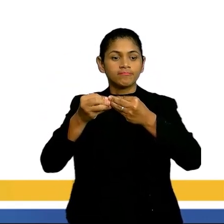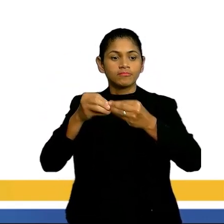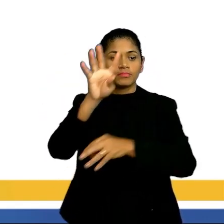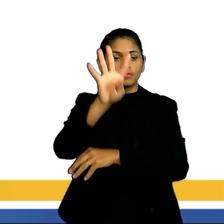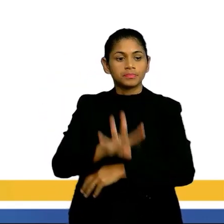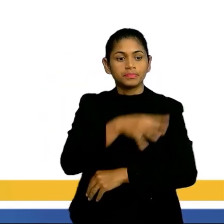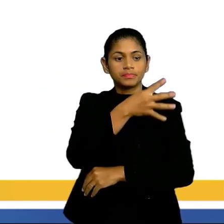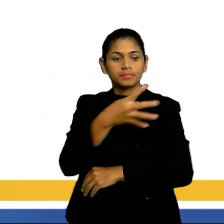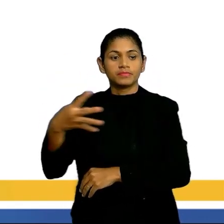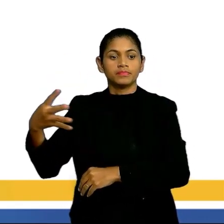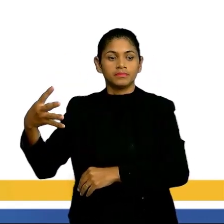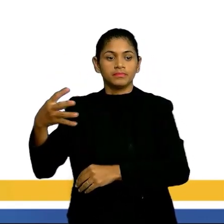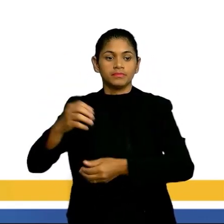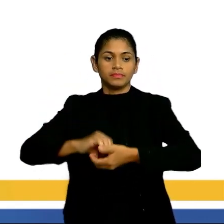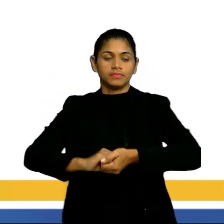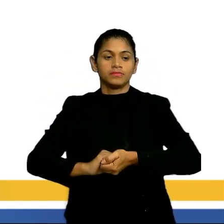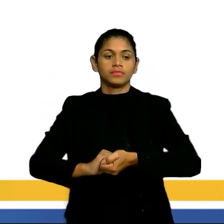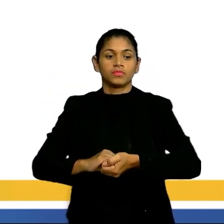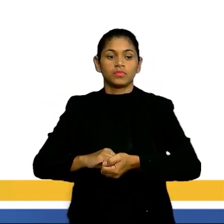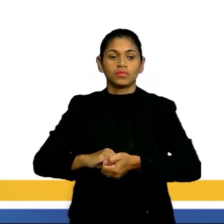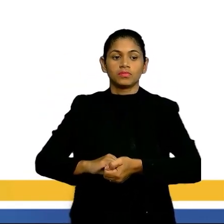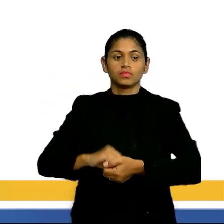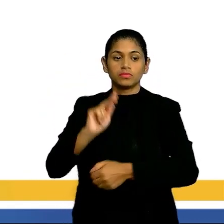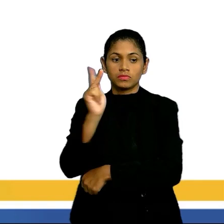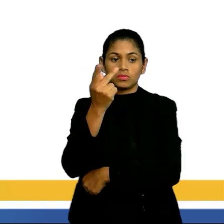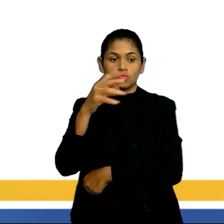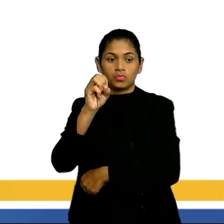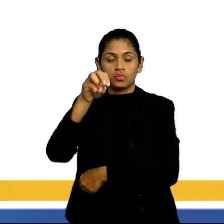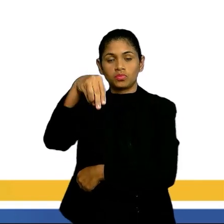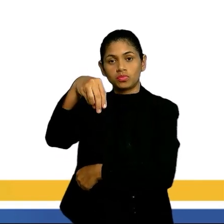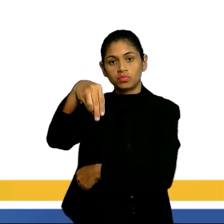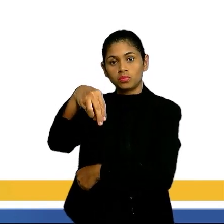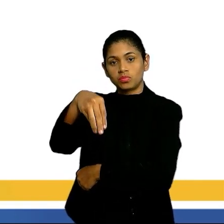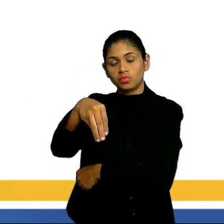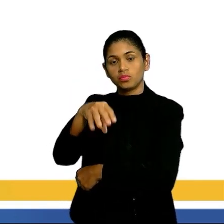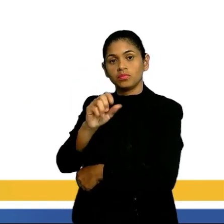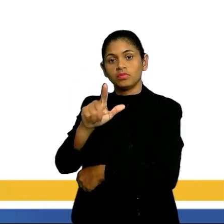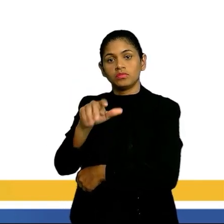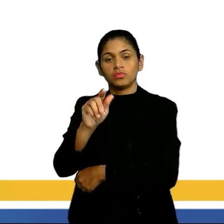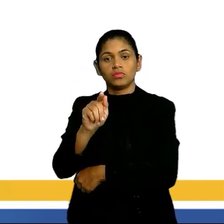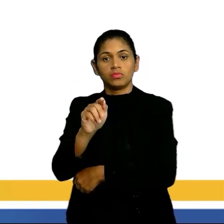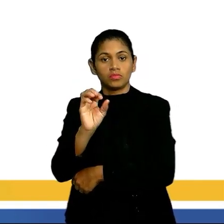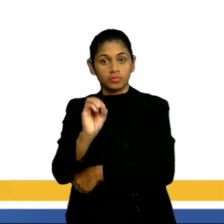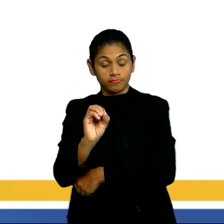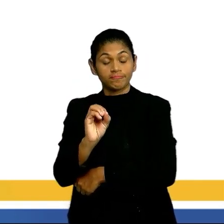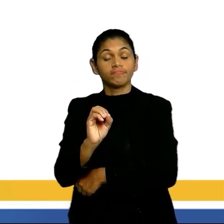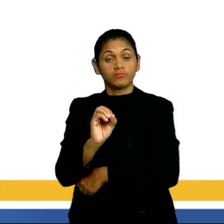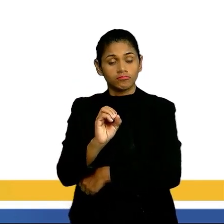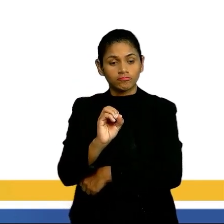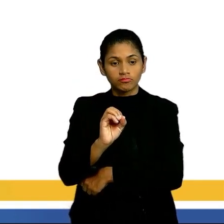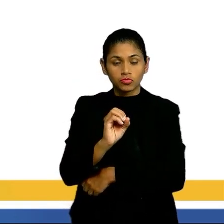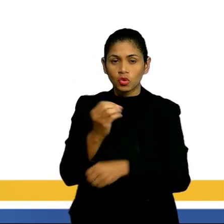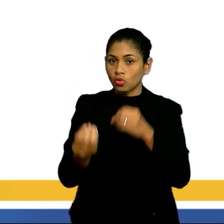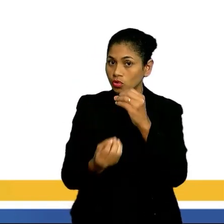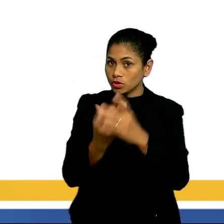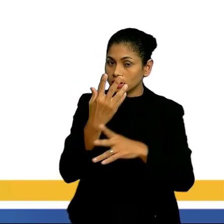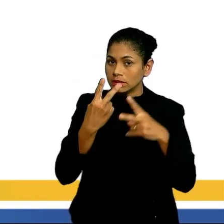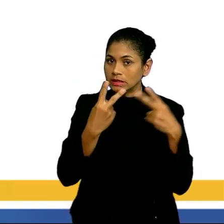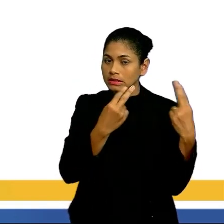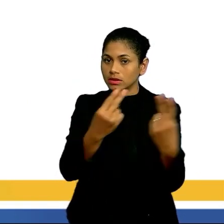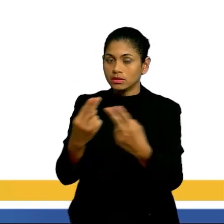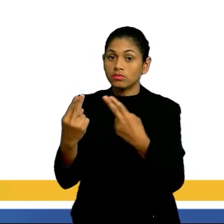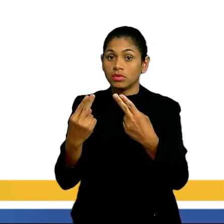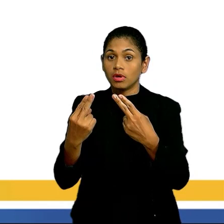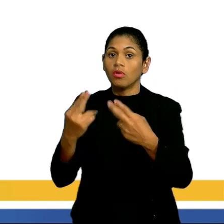dois órgãos homólogos, que têm origem embrionárias iguais, porém exercem funções